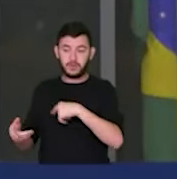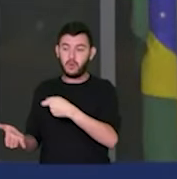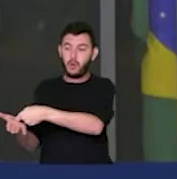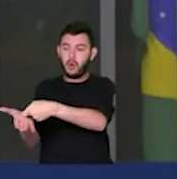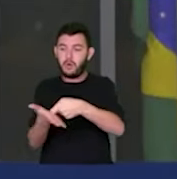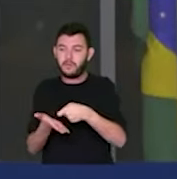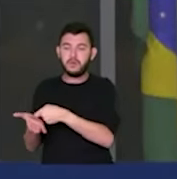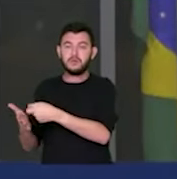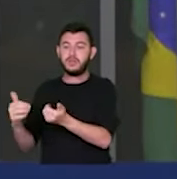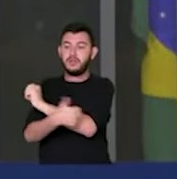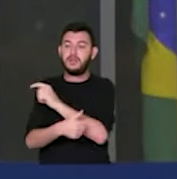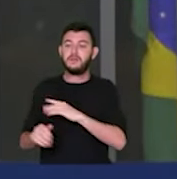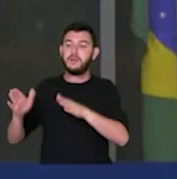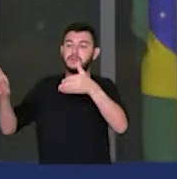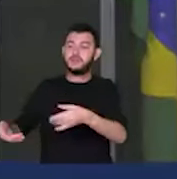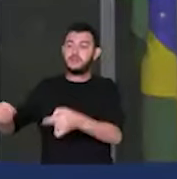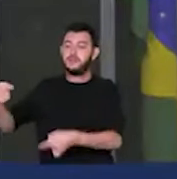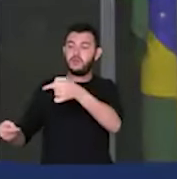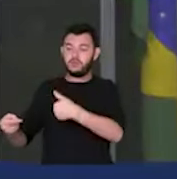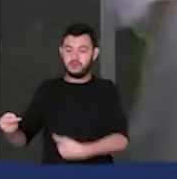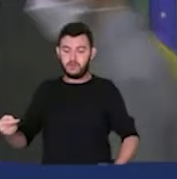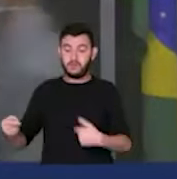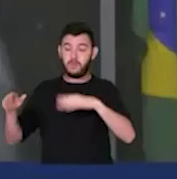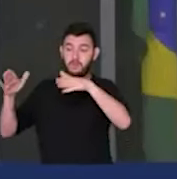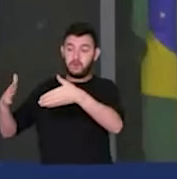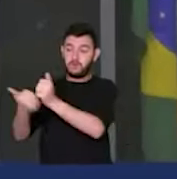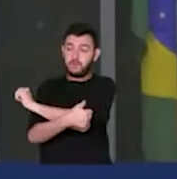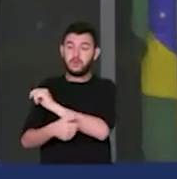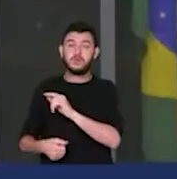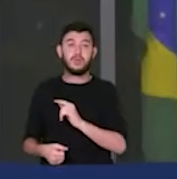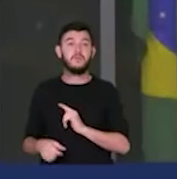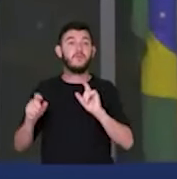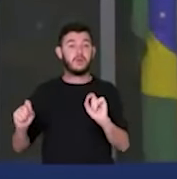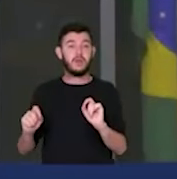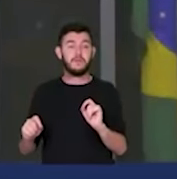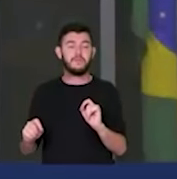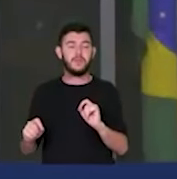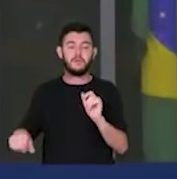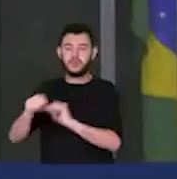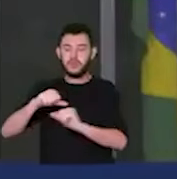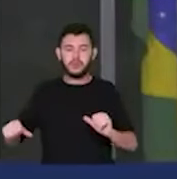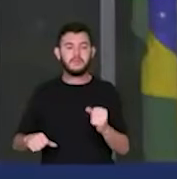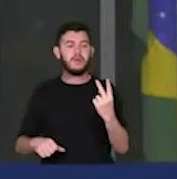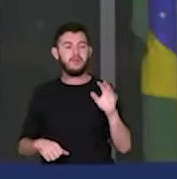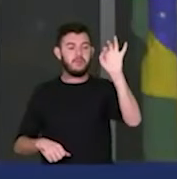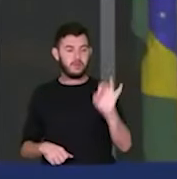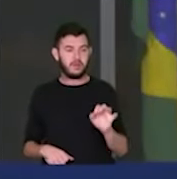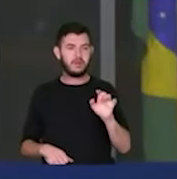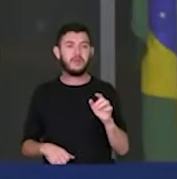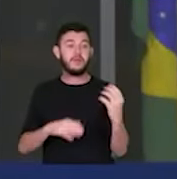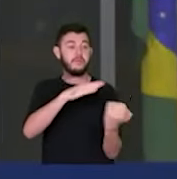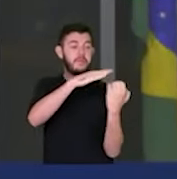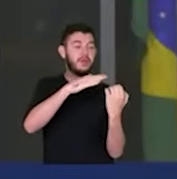em relação à política pública esportiva. Aumentamos de 1 para 2, vamos facilitar com que empresas aportem mais